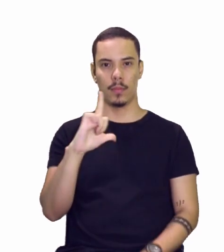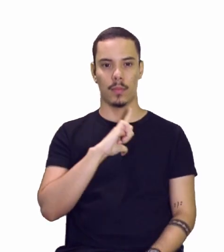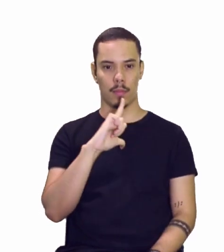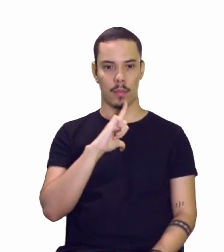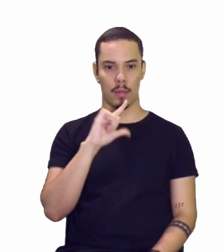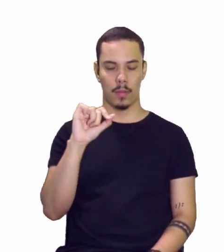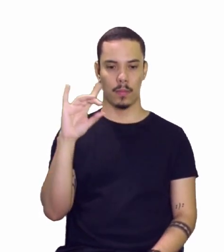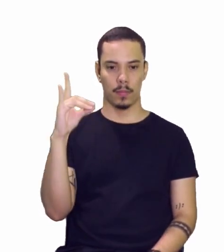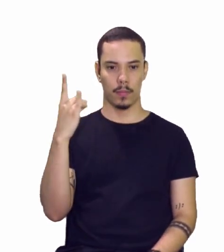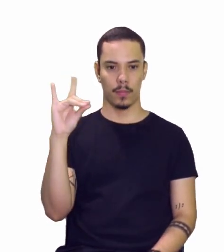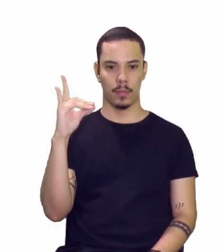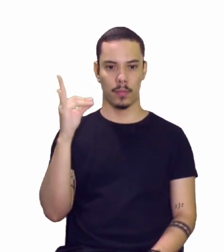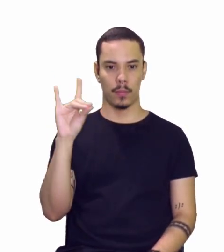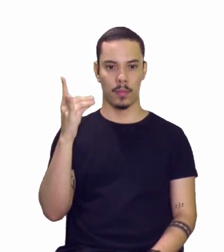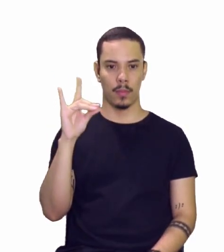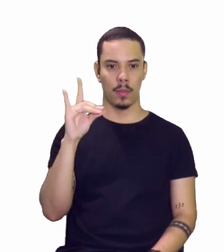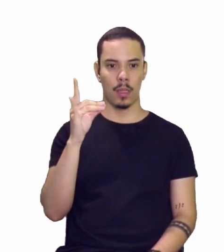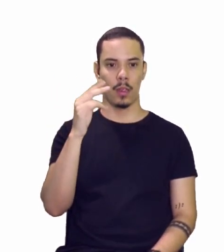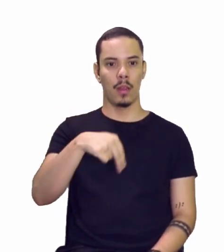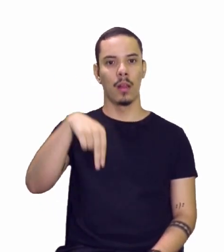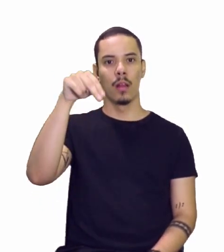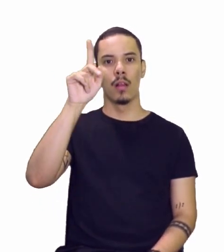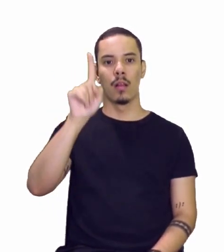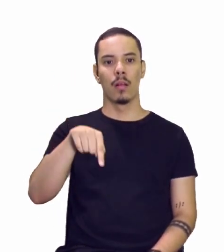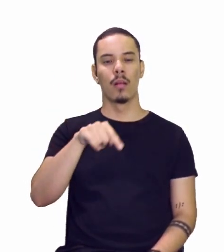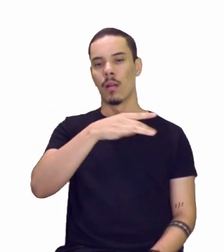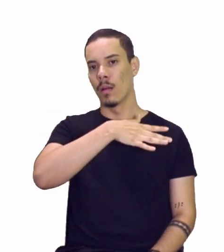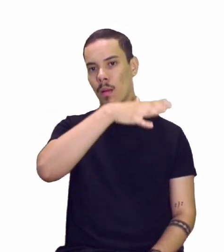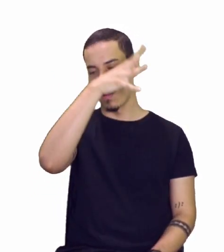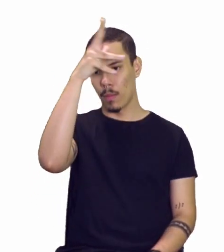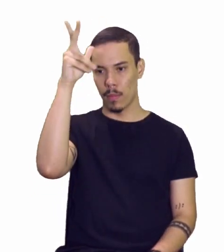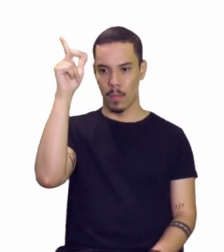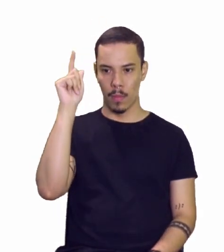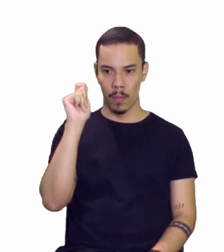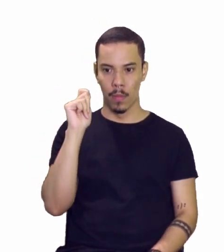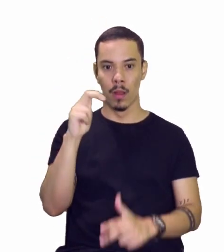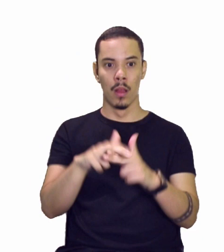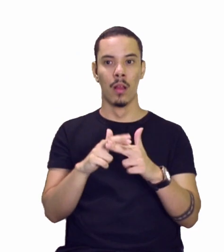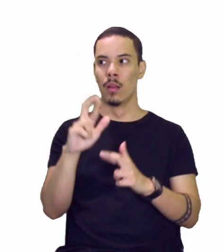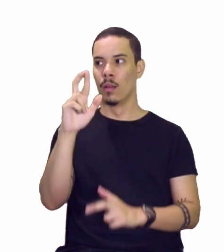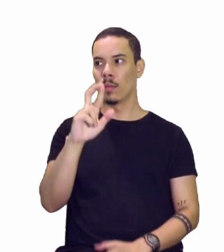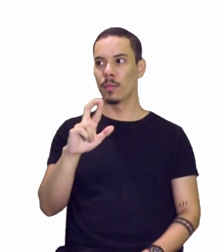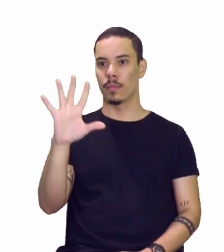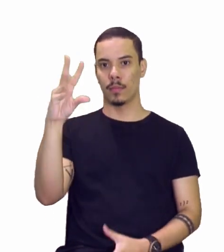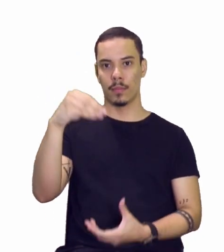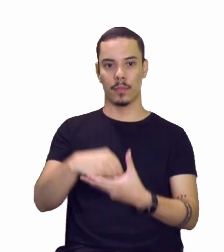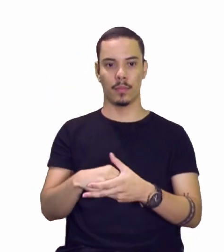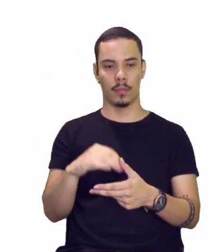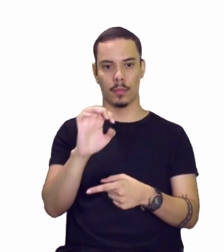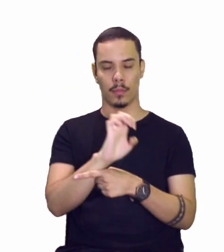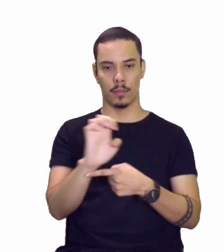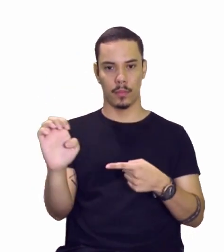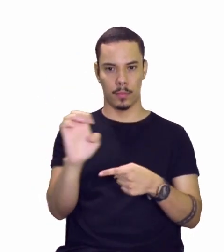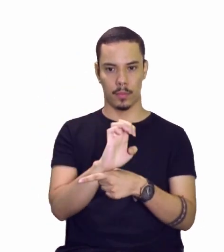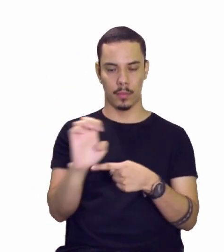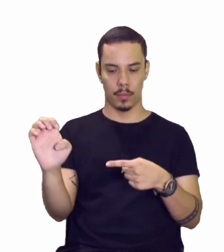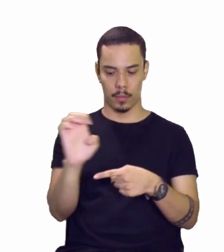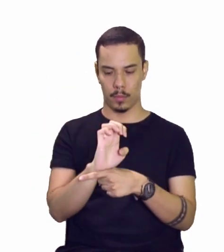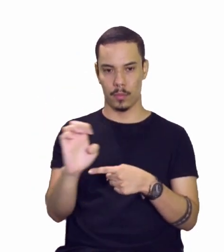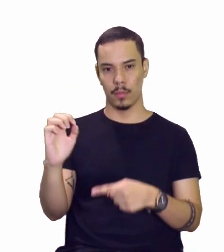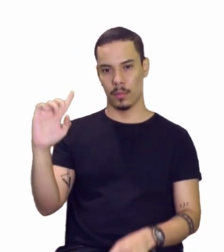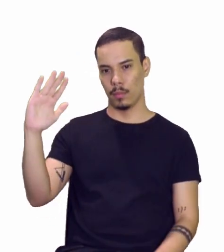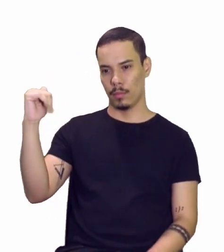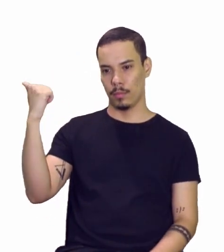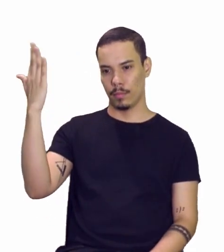a Bolívia e ao norte o estado do Amazonas, tá? Observe que a linha do Equador está passando aqui, ó. Portanto,